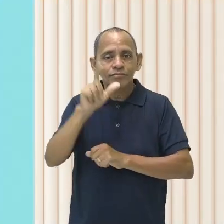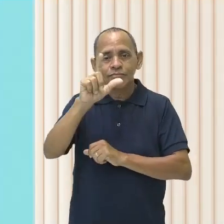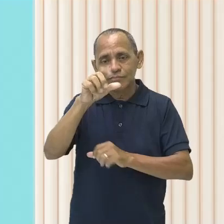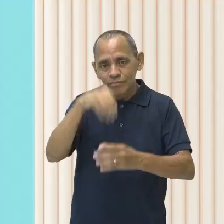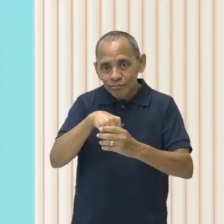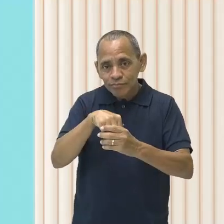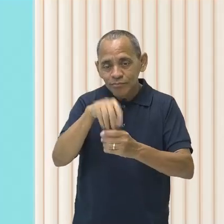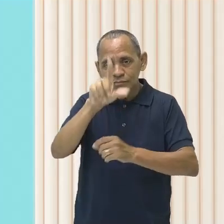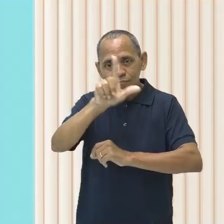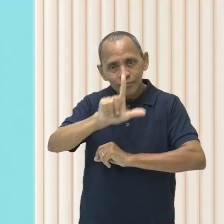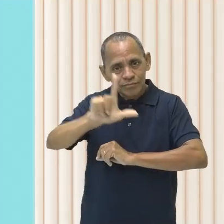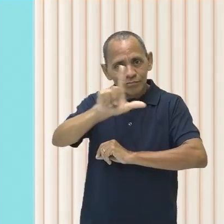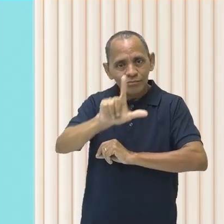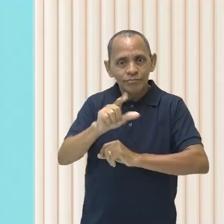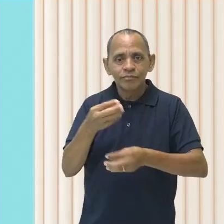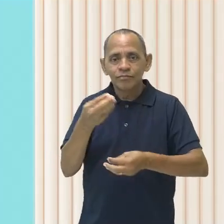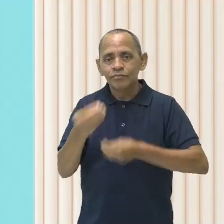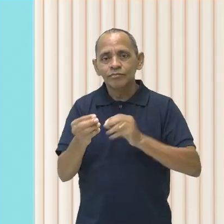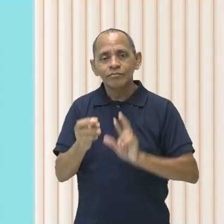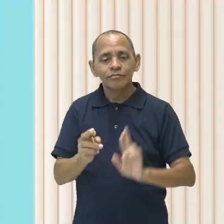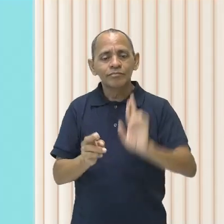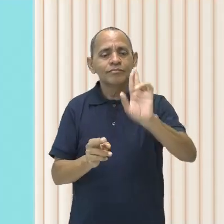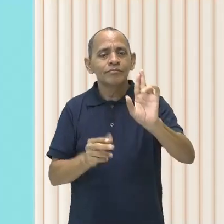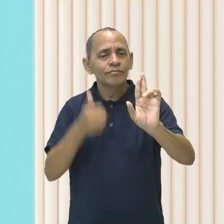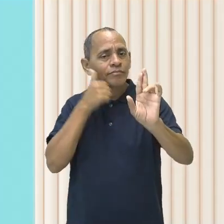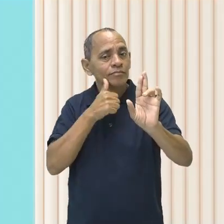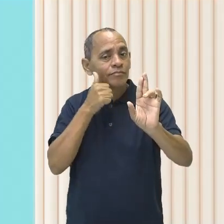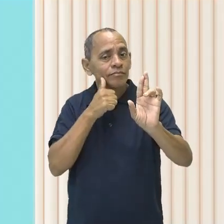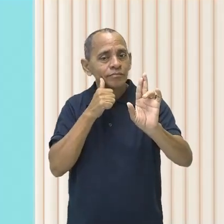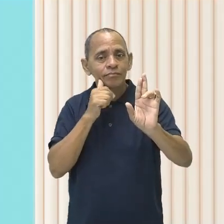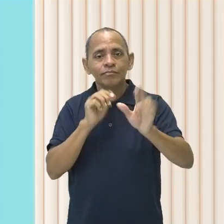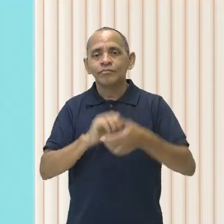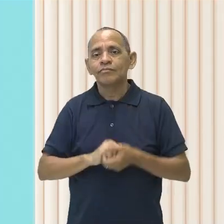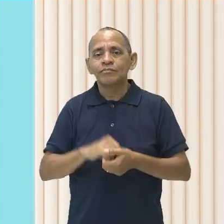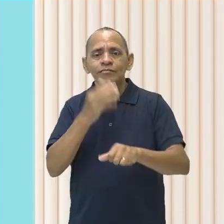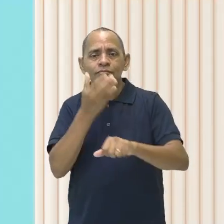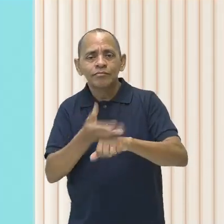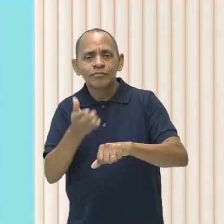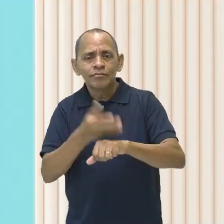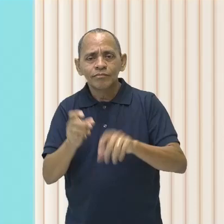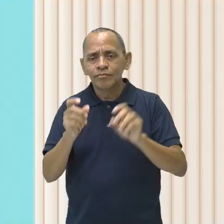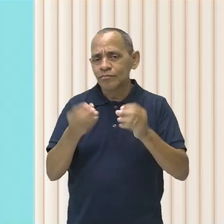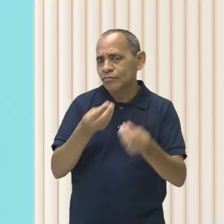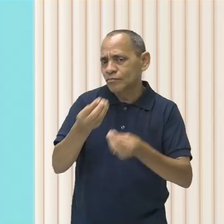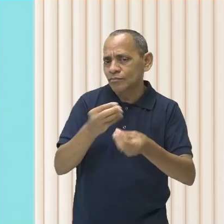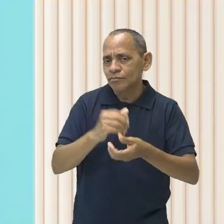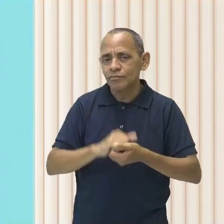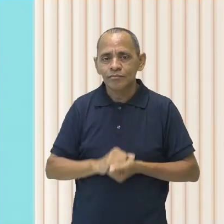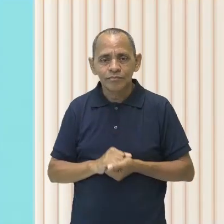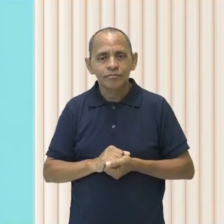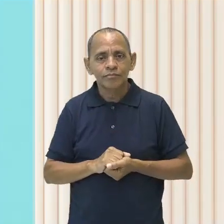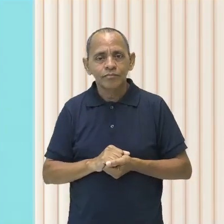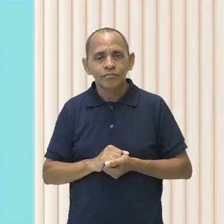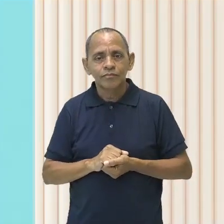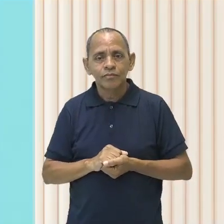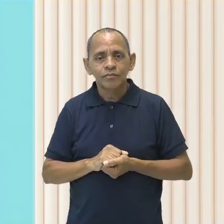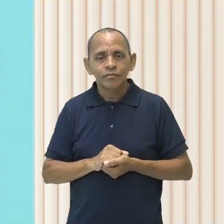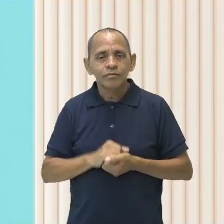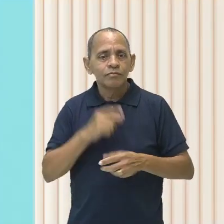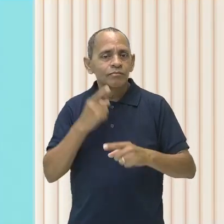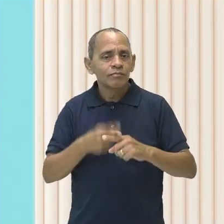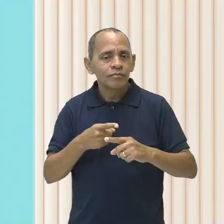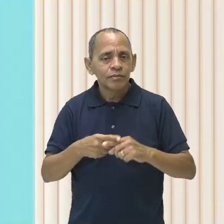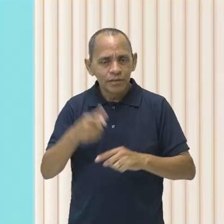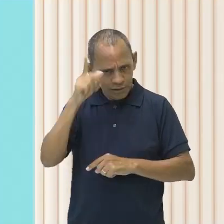literatura. Como elas eram representadas, qual era a função dela. Lembre-se que a gente está falando do século XIX, então é um